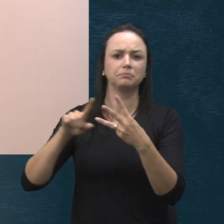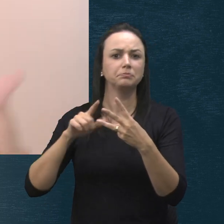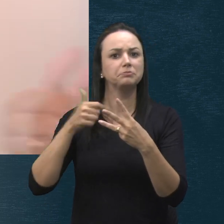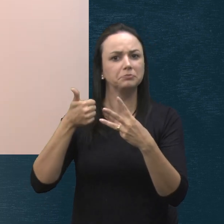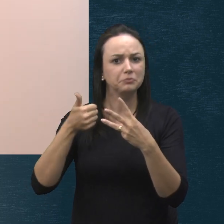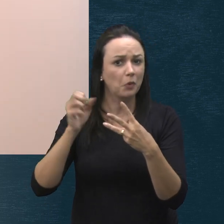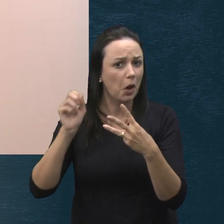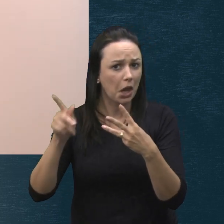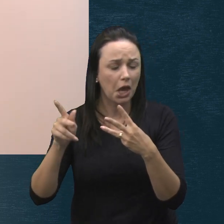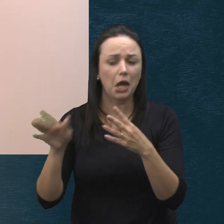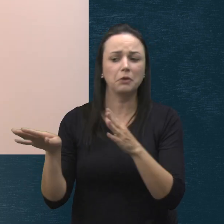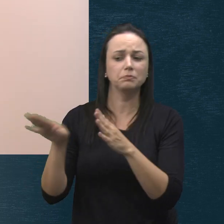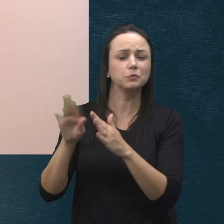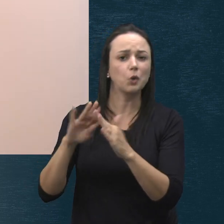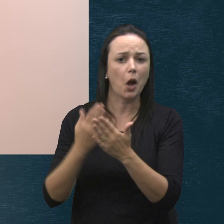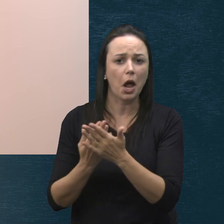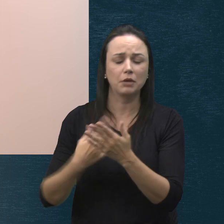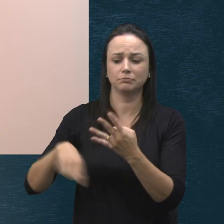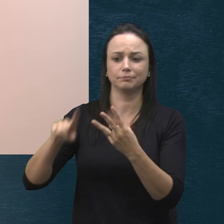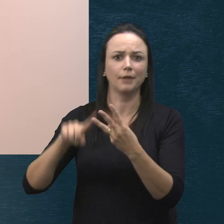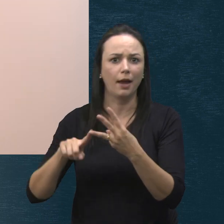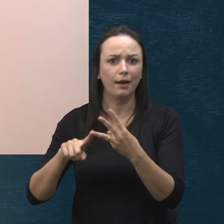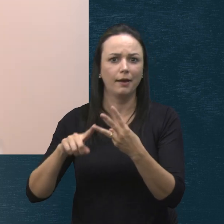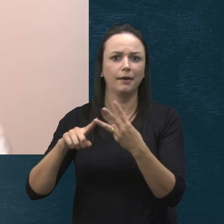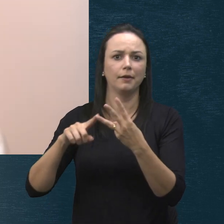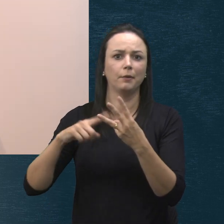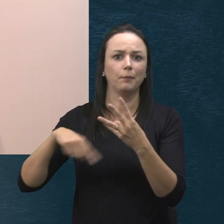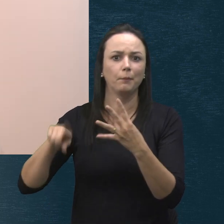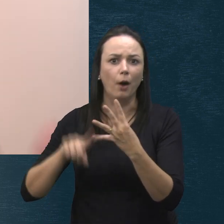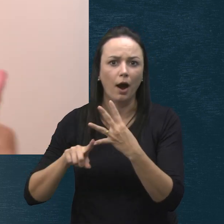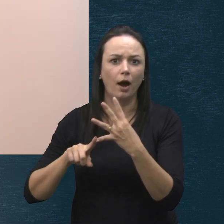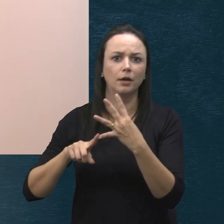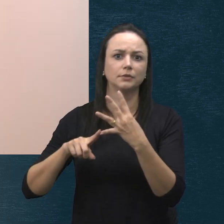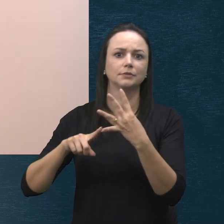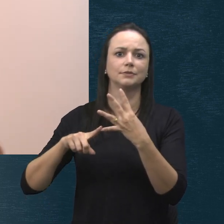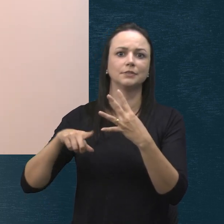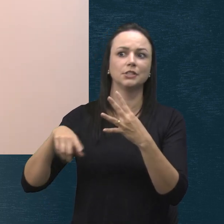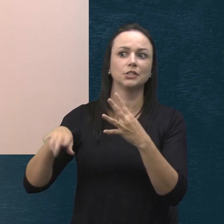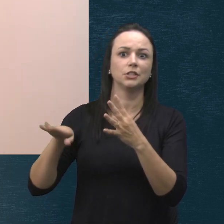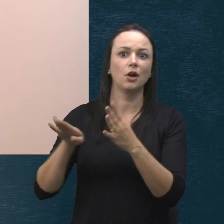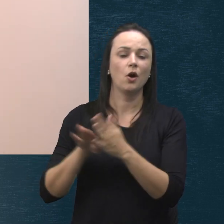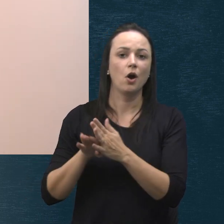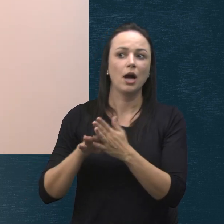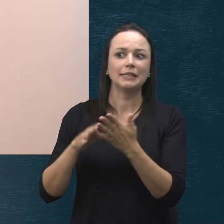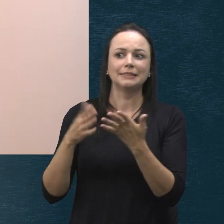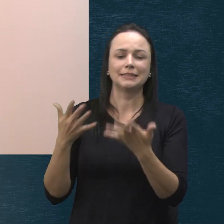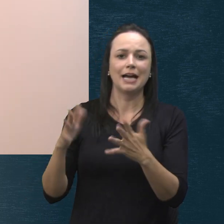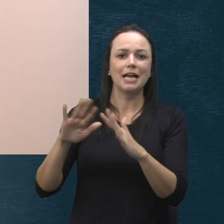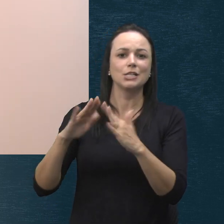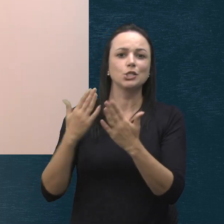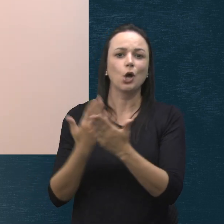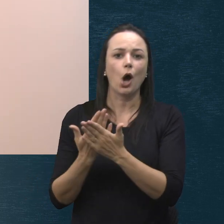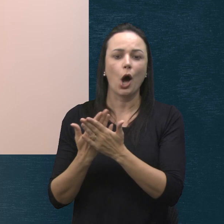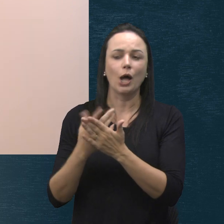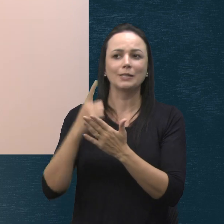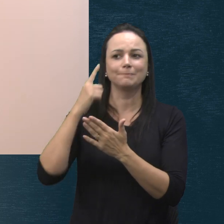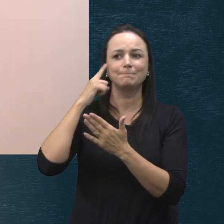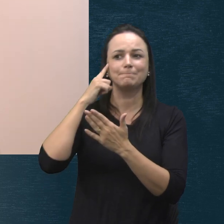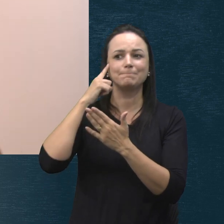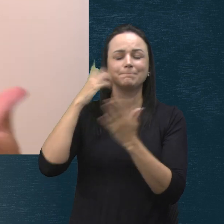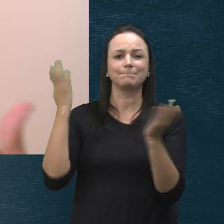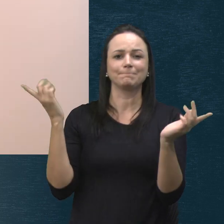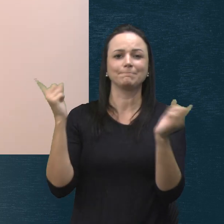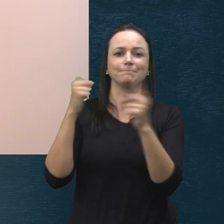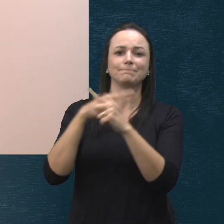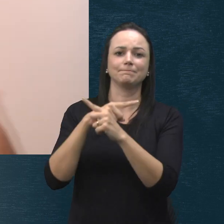ok, beleza. Chegou a terceira, chegou a quarta. Chegou uma hora que essa escola tem uma contradição, que é a seguinte. Ele